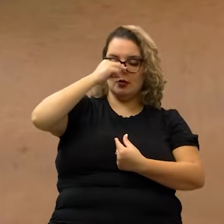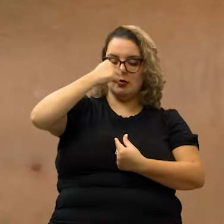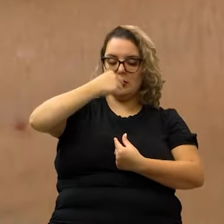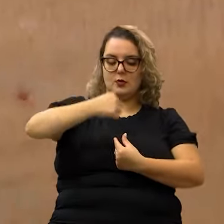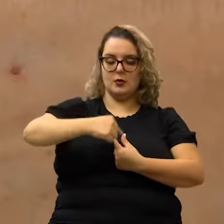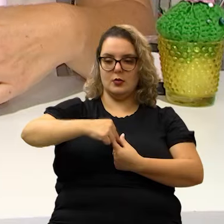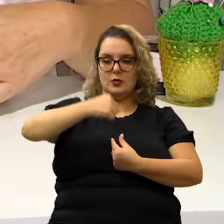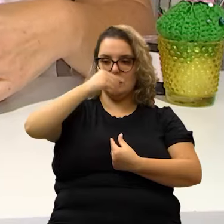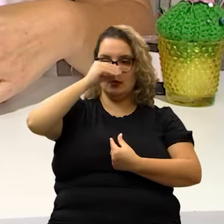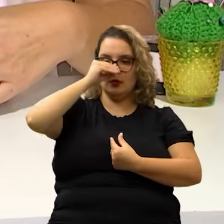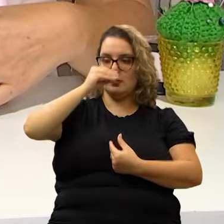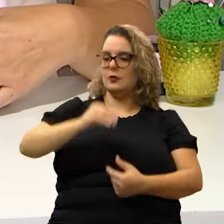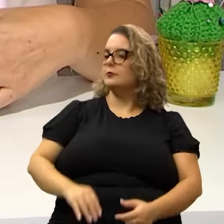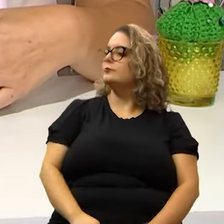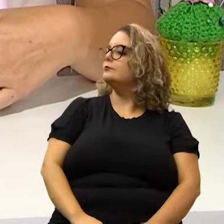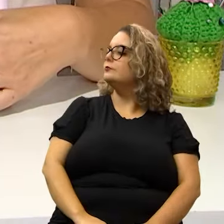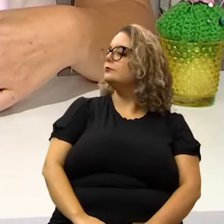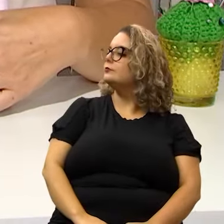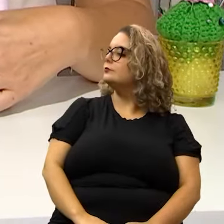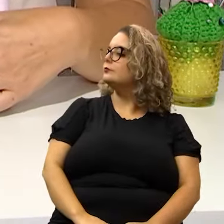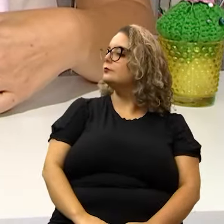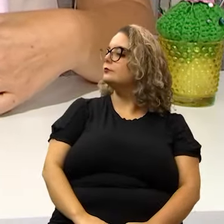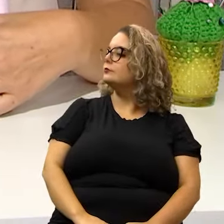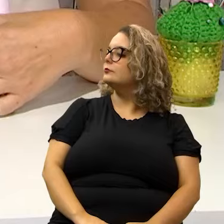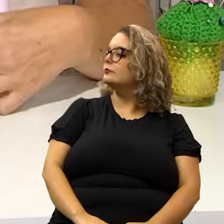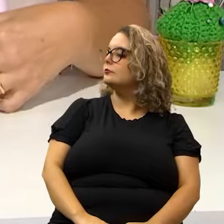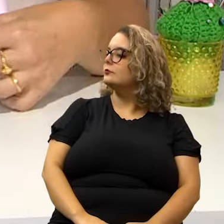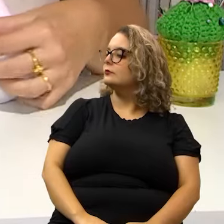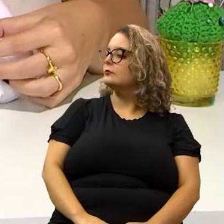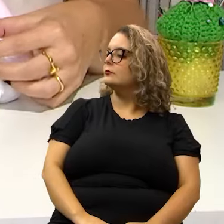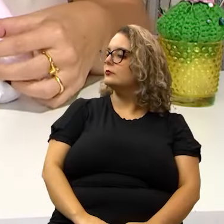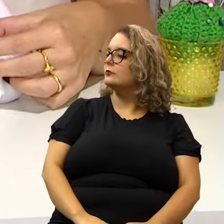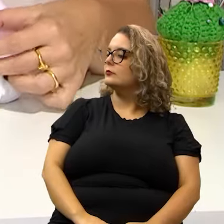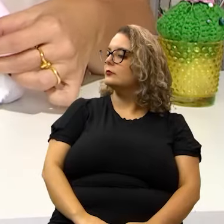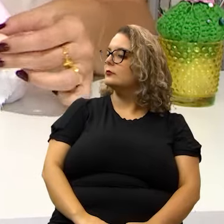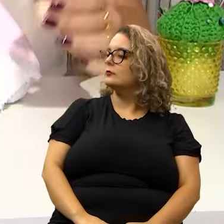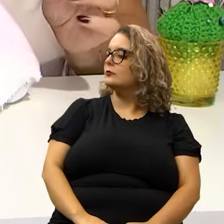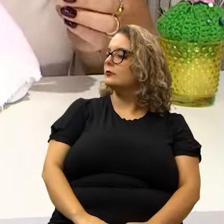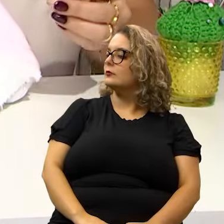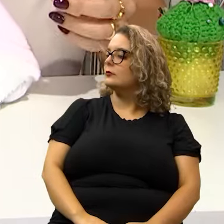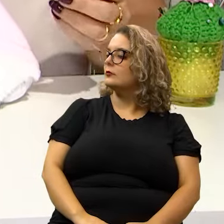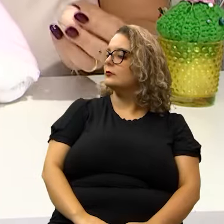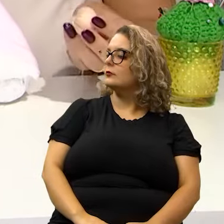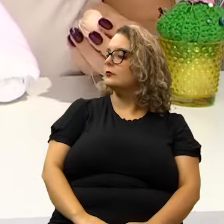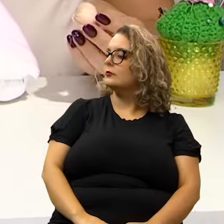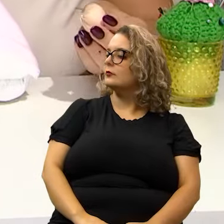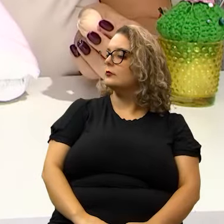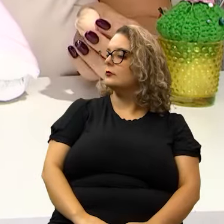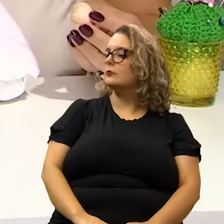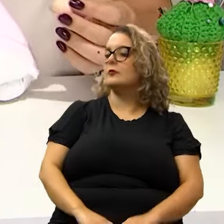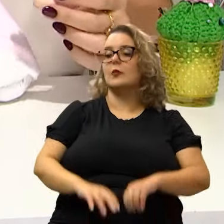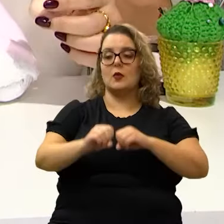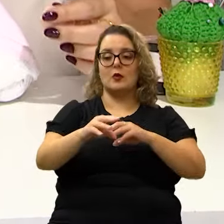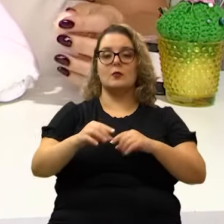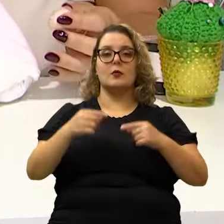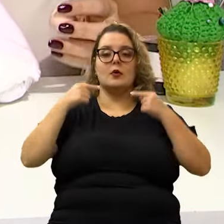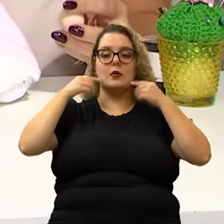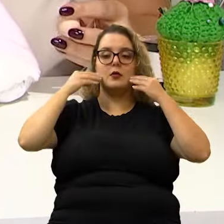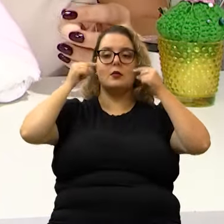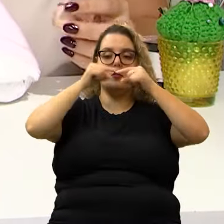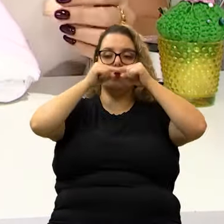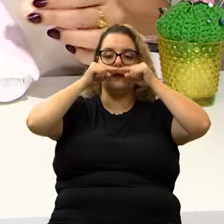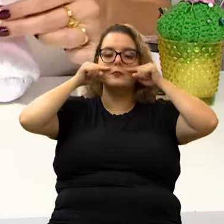aqui. Ah. Então, eu vou colar. Aí, você vai virar aqui. Vou virar. Ó, peraí, vamos ensinar pro pessoal de casa. Ela pegou aqui a ponta